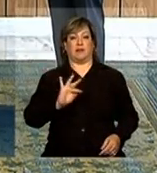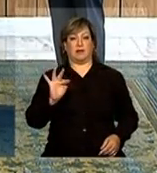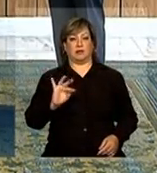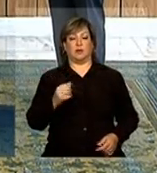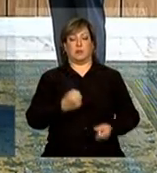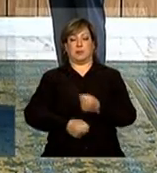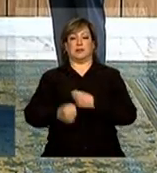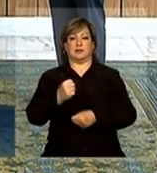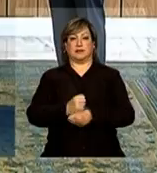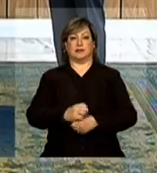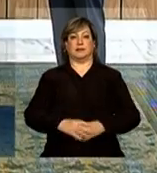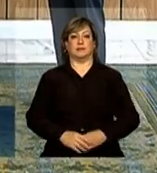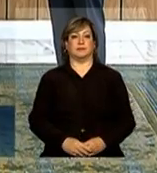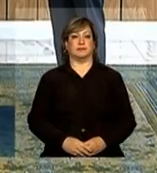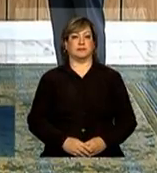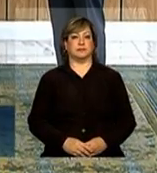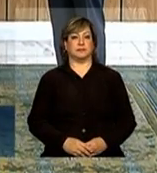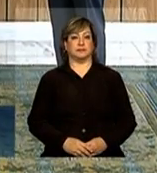no ano passado.